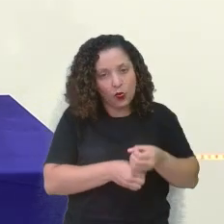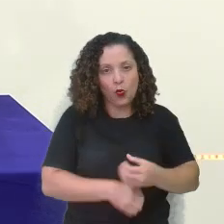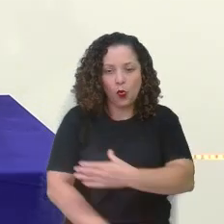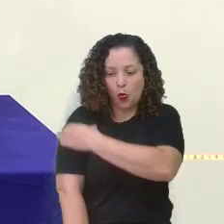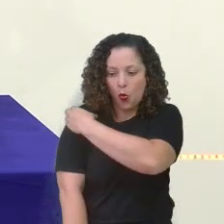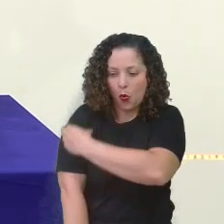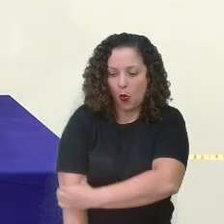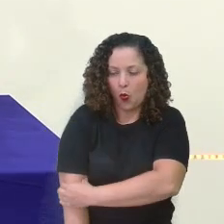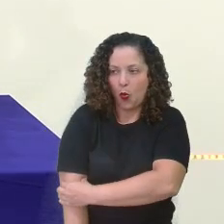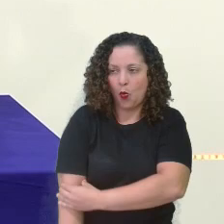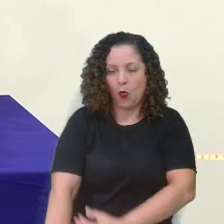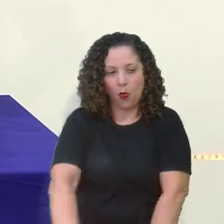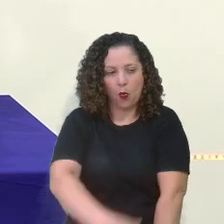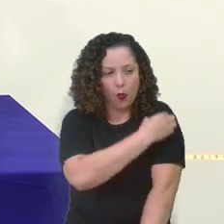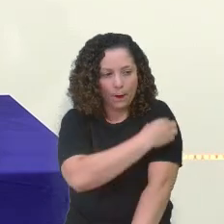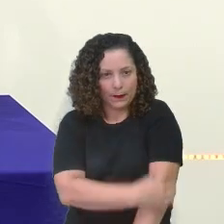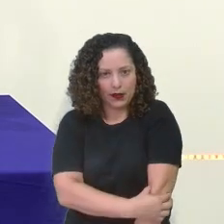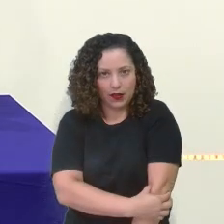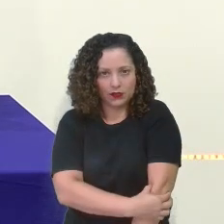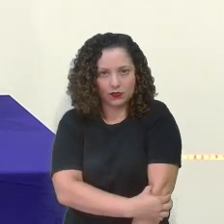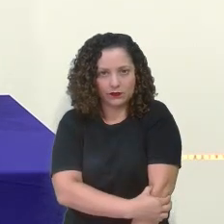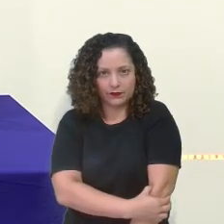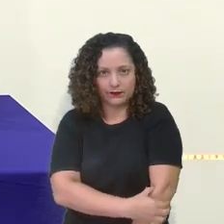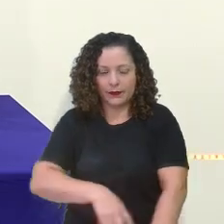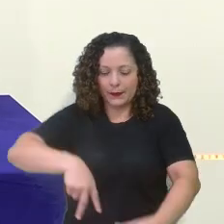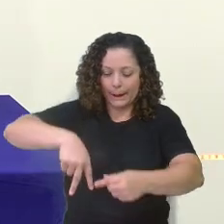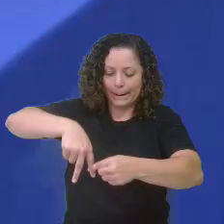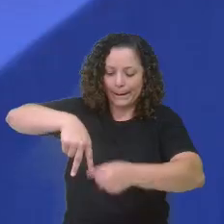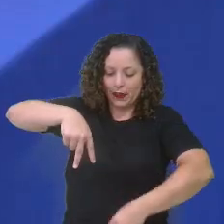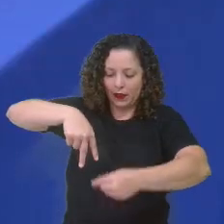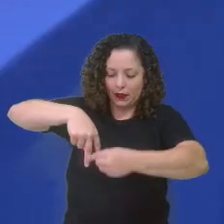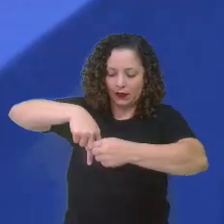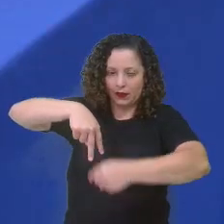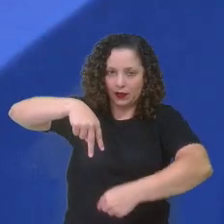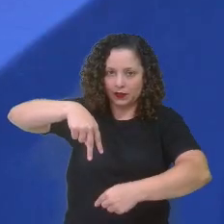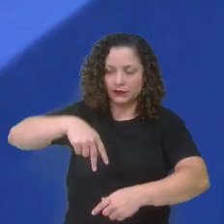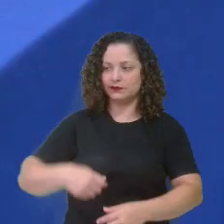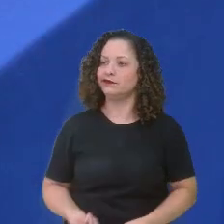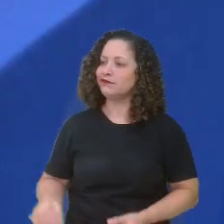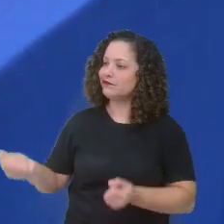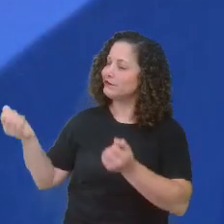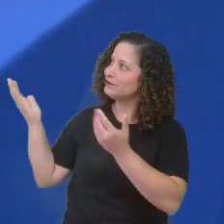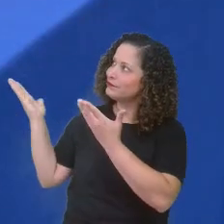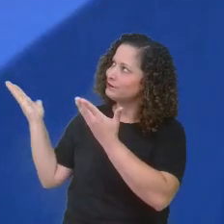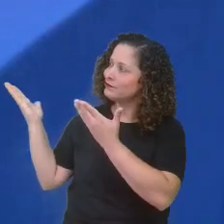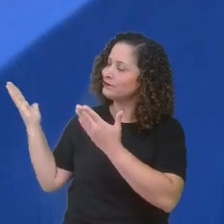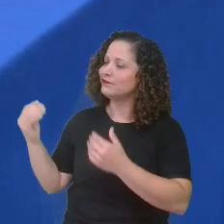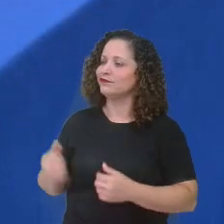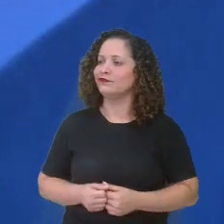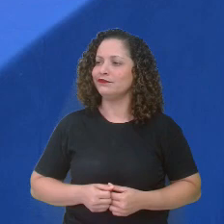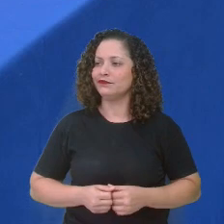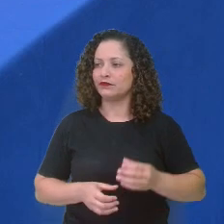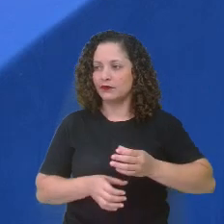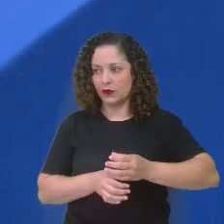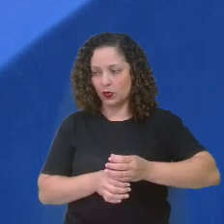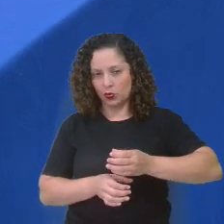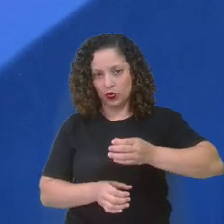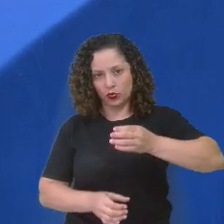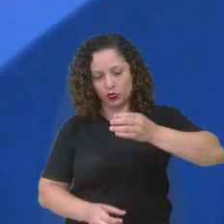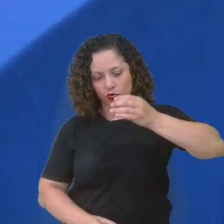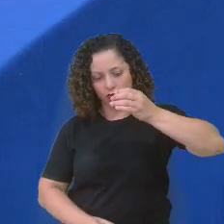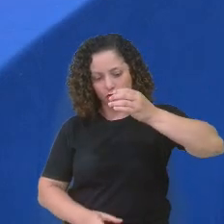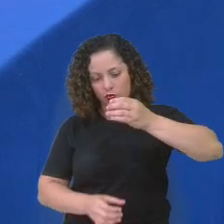para ser. Você pode colocar a perna no seu soldadinho de chumbo. O meu fiz todo assim, ó, completo, tá? Eu